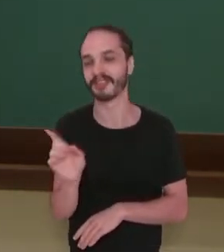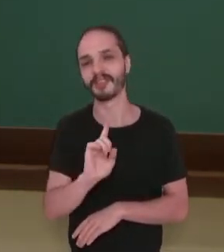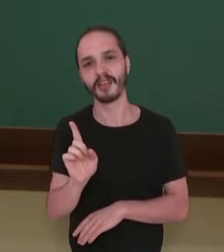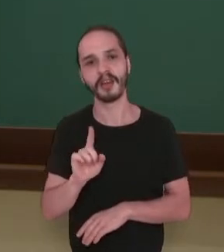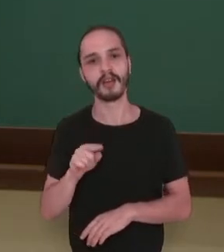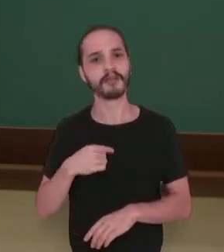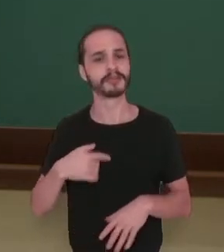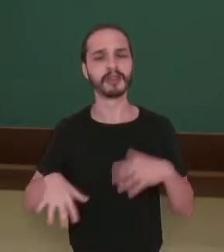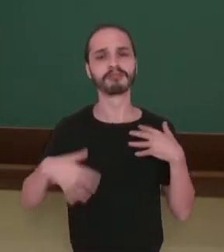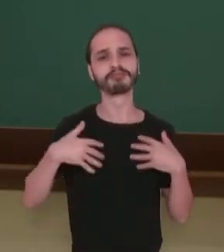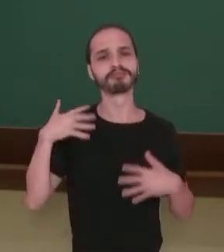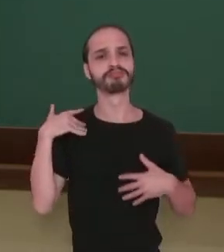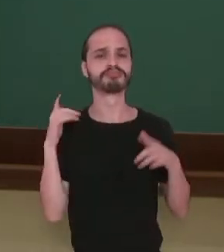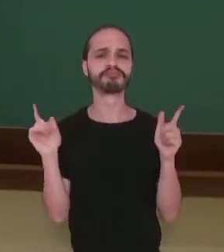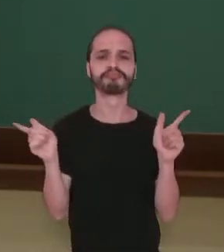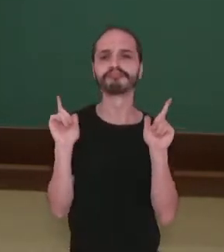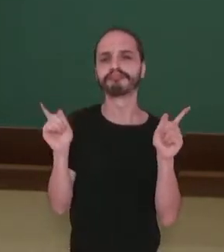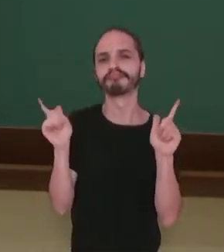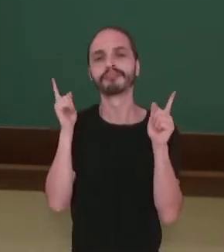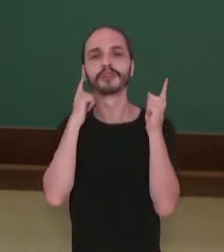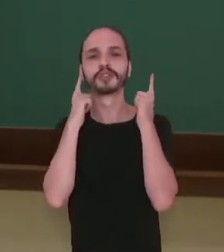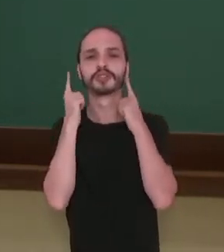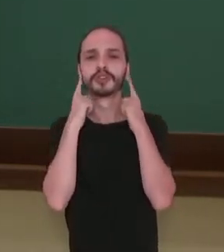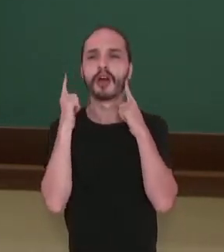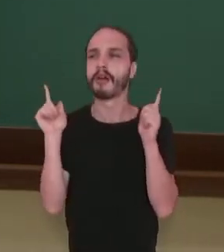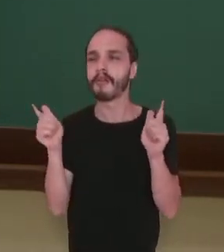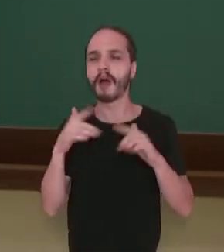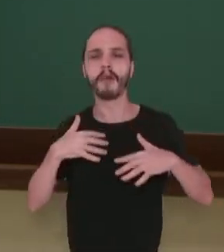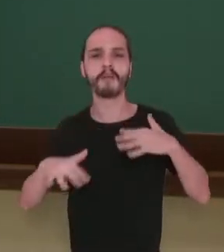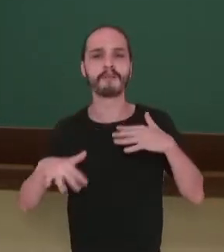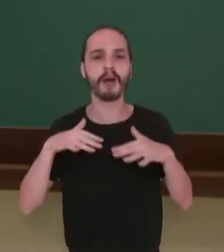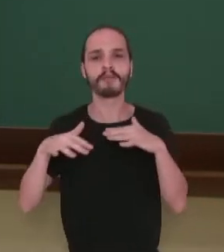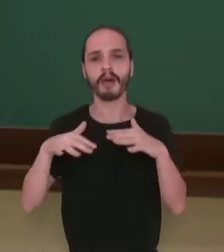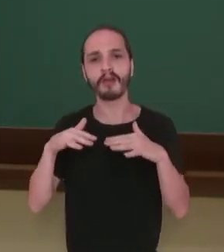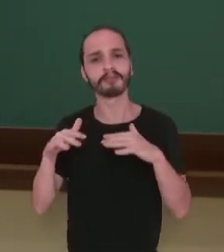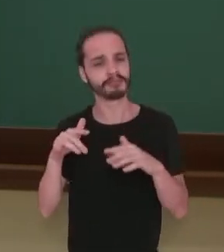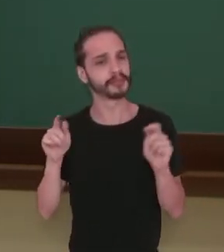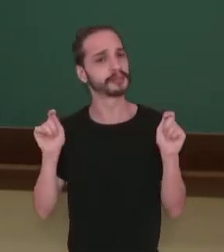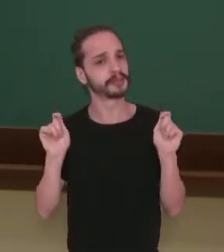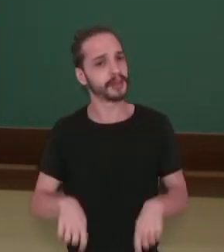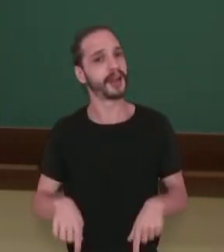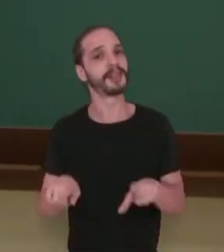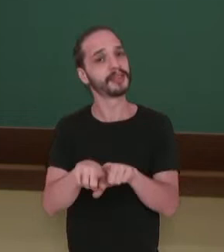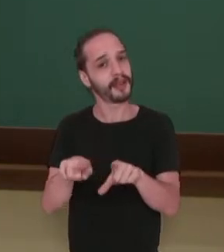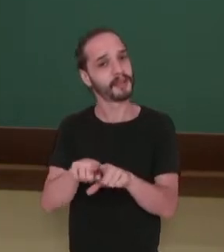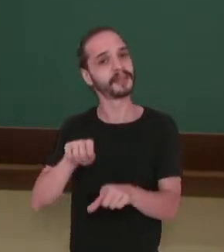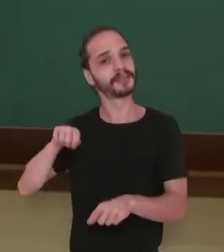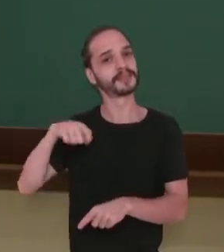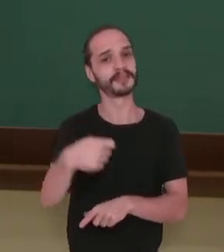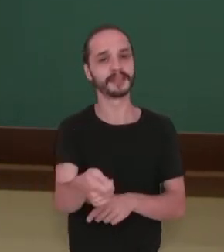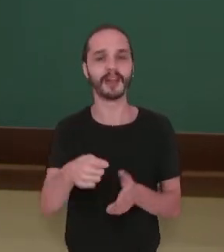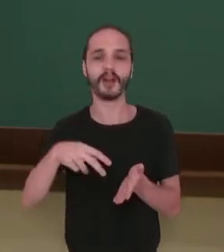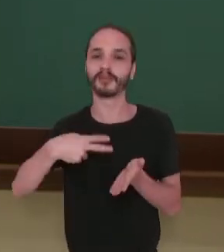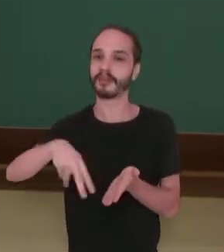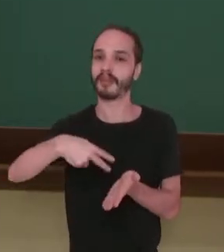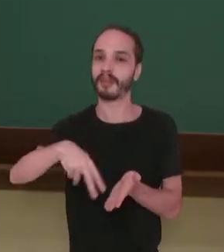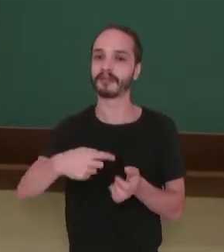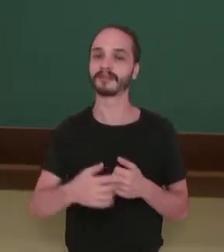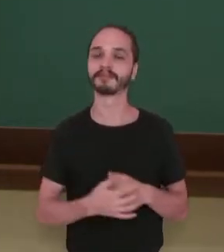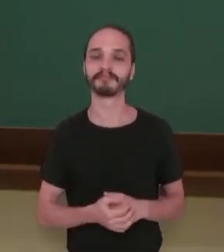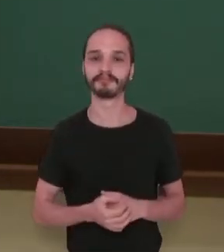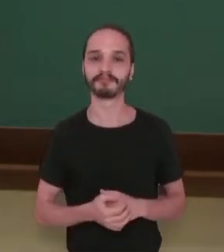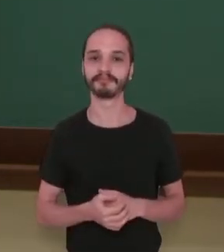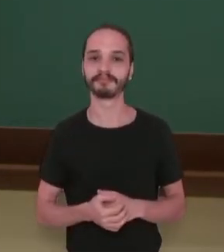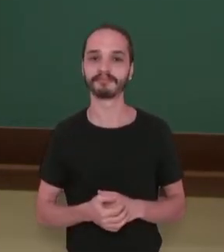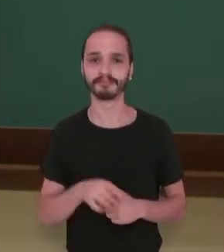só curtir o som ali, se movimentar e na vibe também já pode ser considerado uma dança.